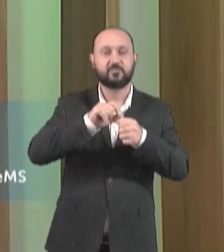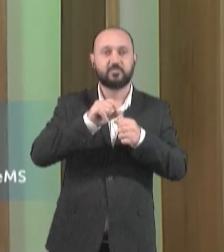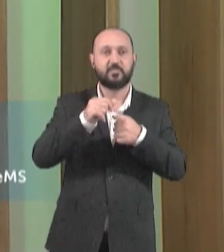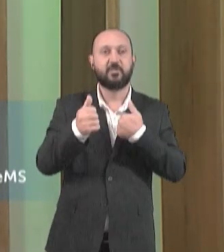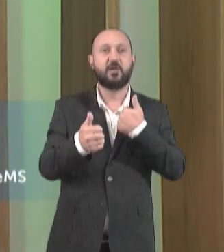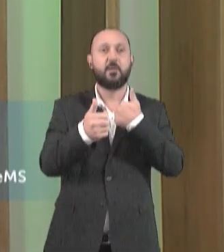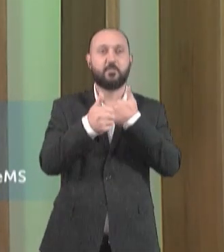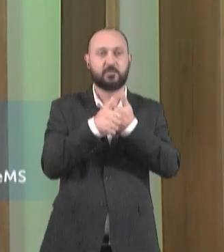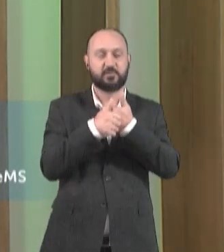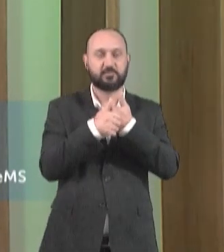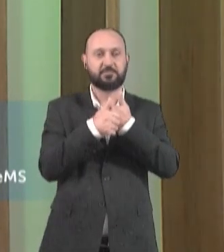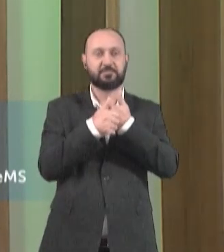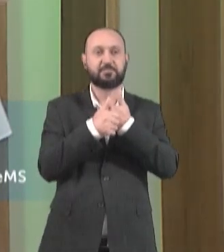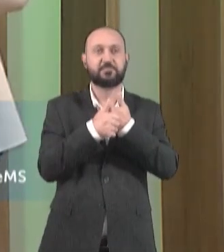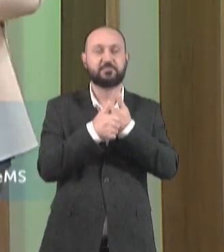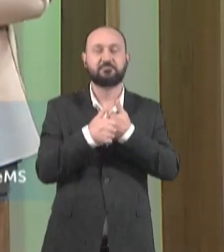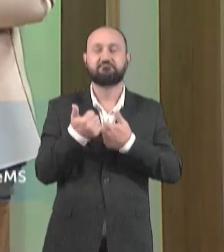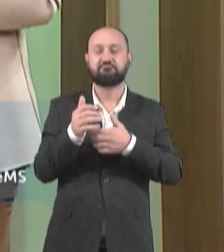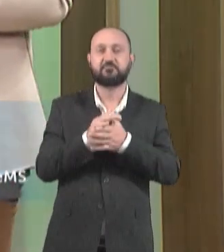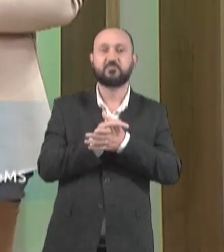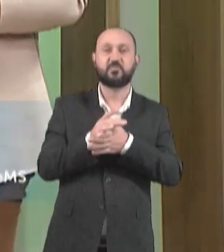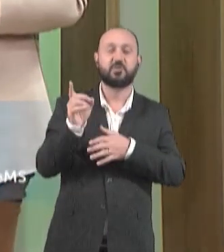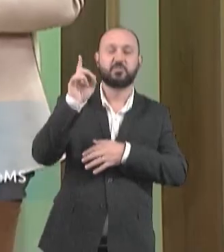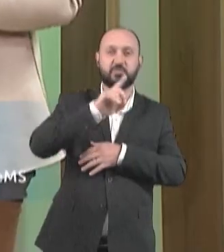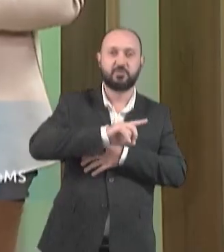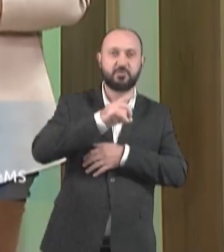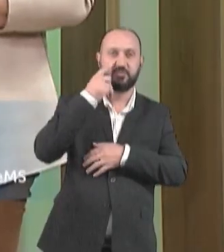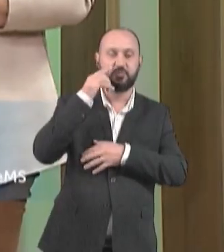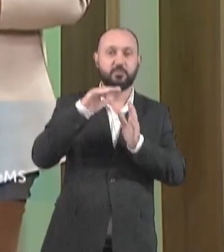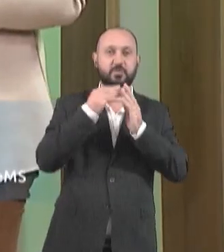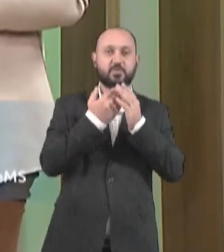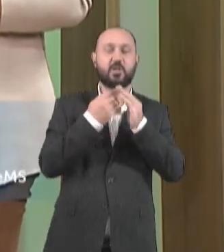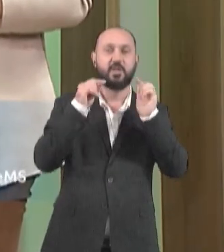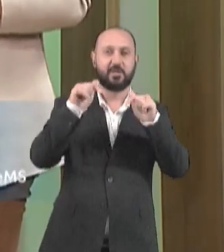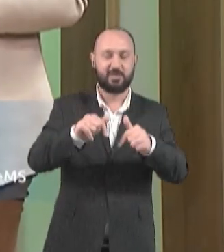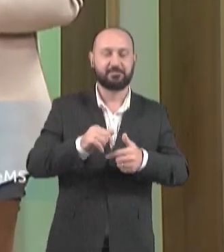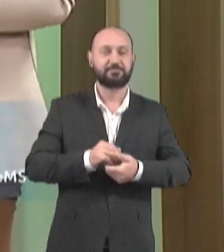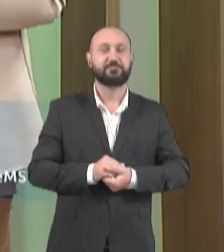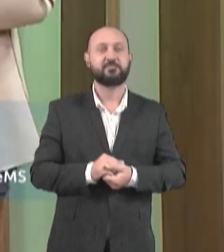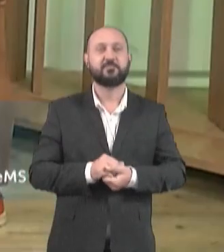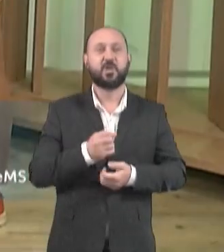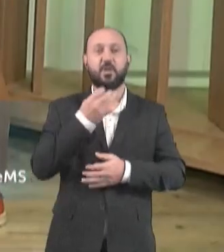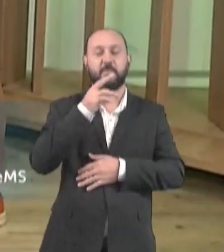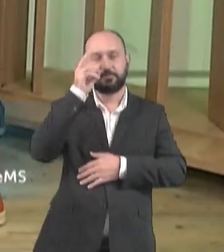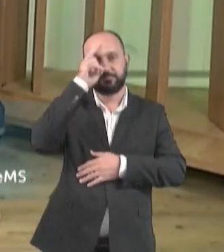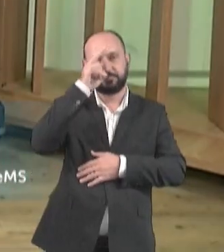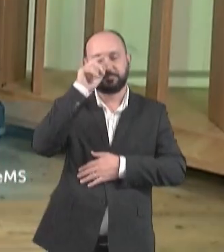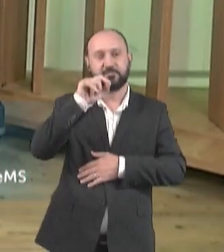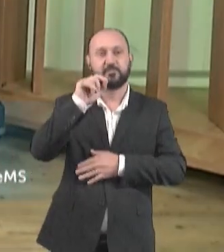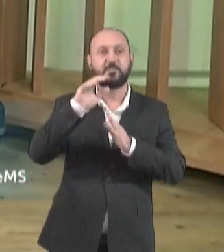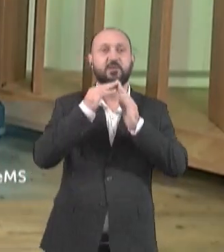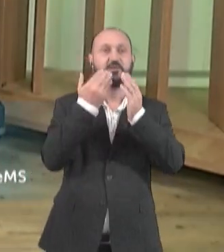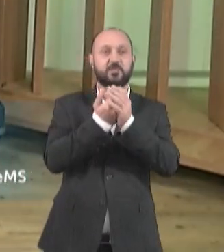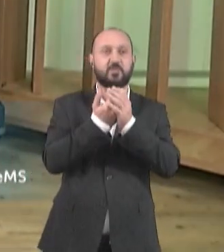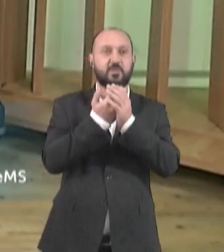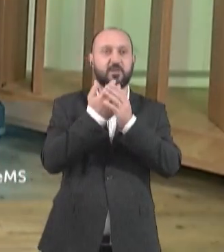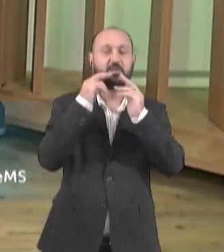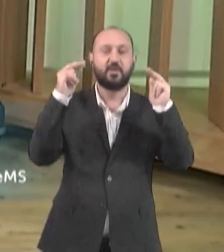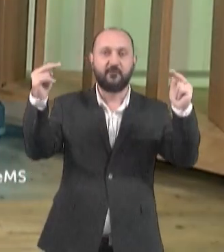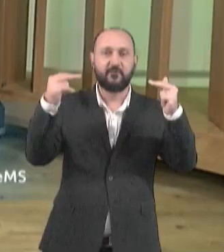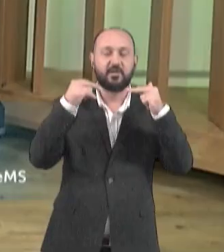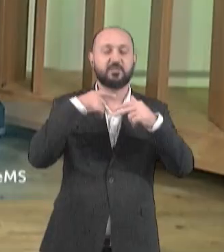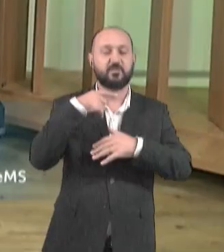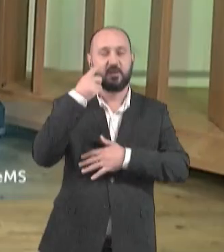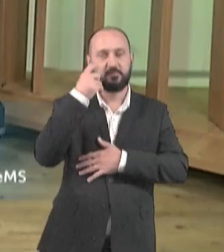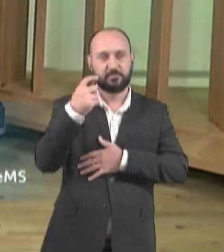essa proximidade aí. Então, ontem foi um dia de mais uma escola aqui no parlamento. É bom reforçar, né? As escolas, até quem está assistindo a